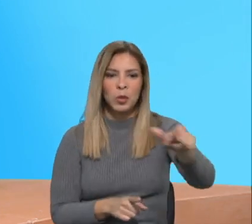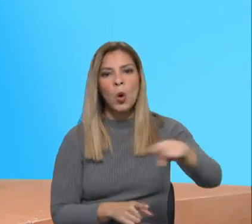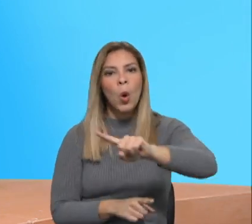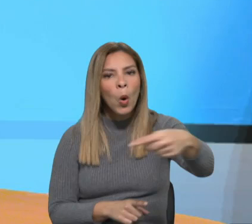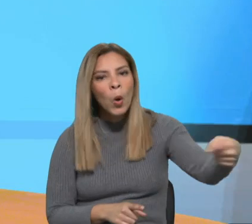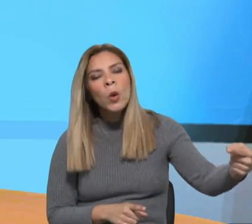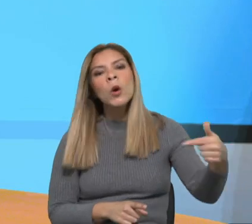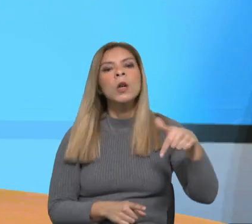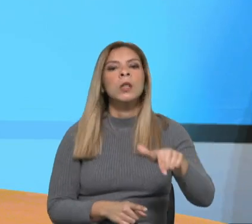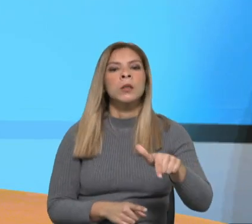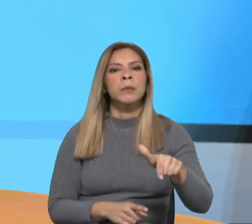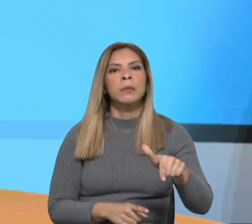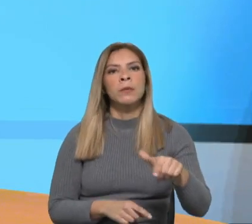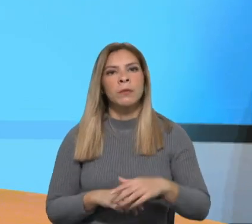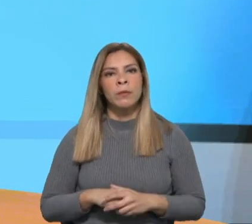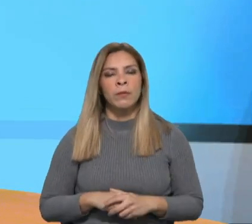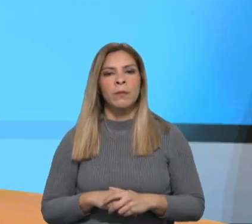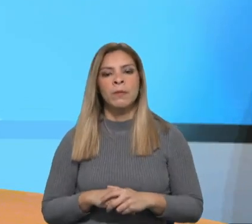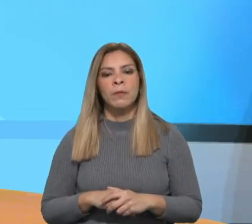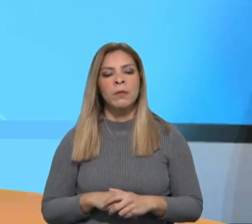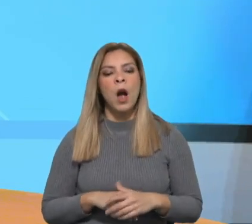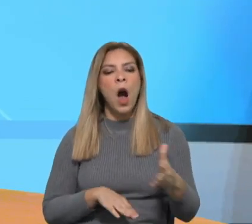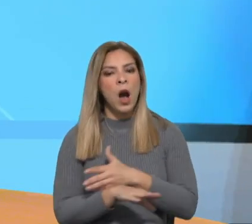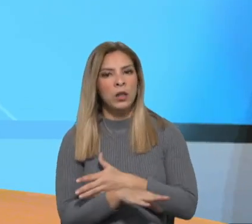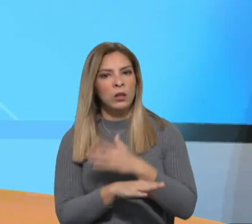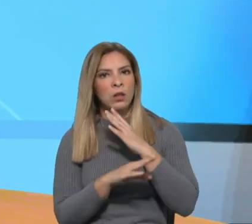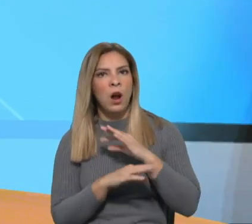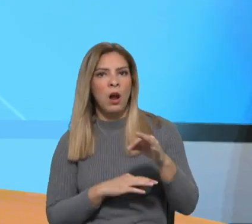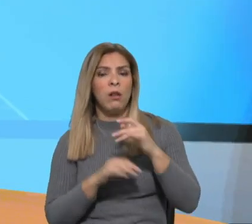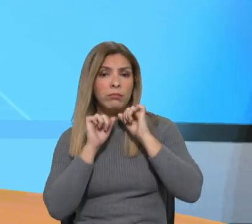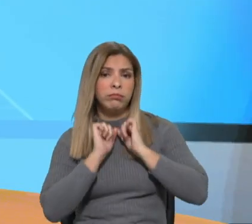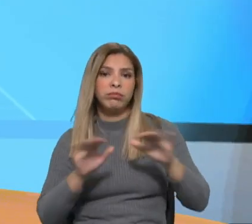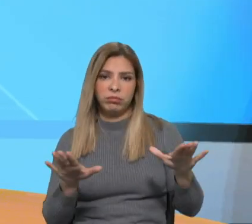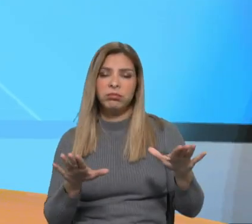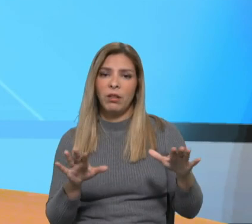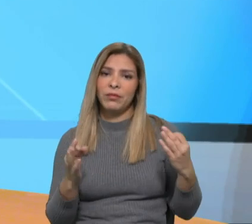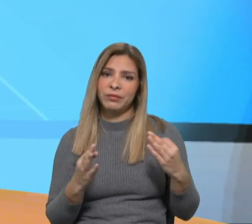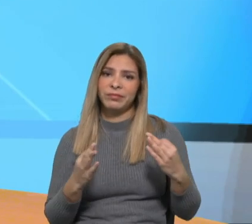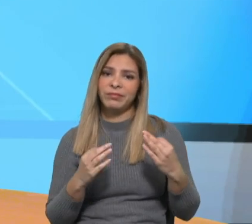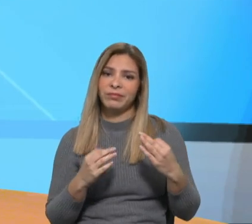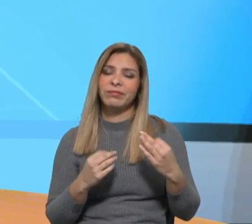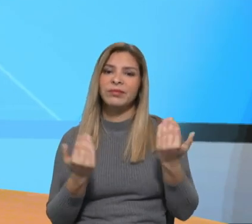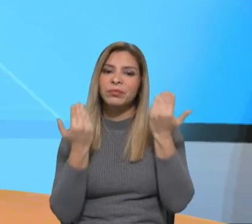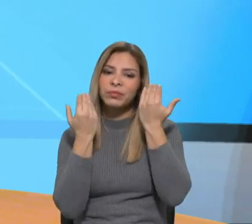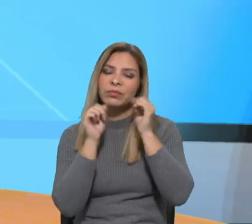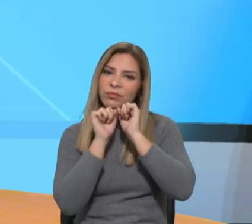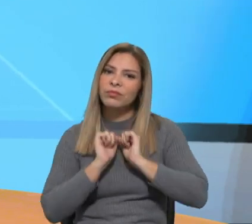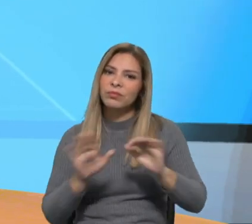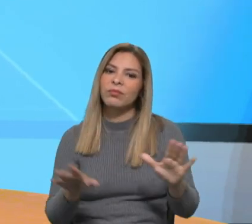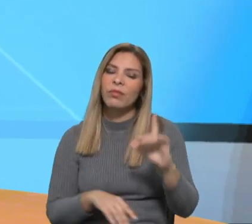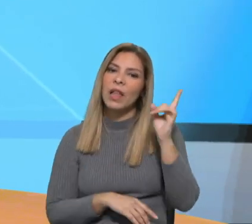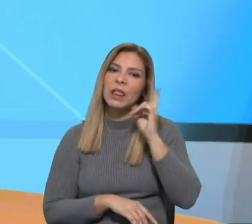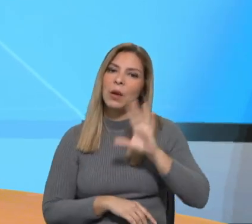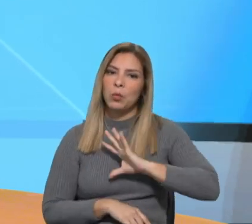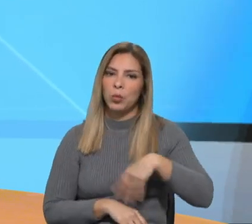outros caminhos de comunicação. Quando estávamos em Roma, foi divulgada essa mensagem para o Dia Mundial das